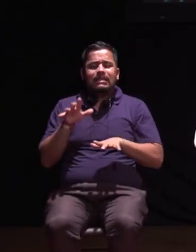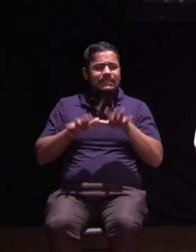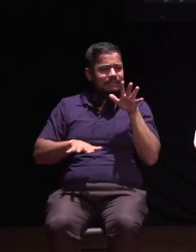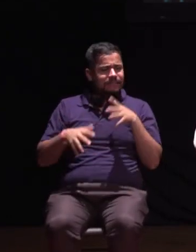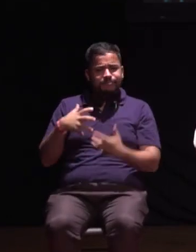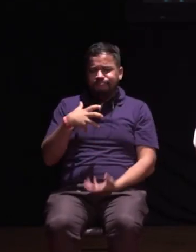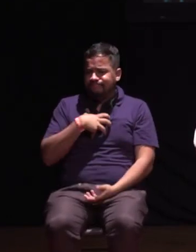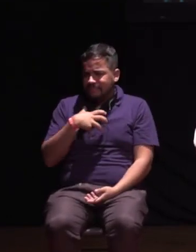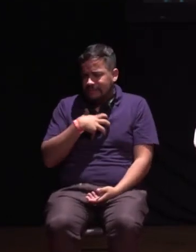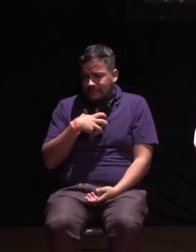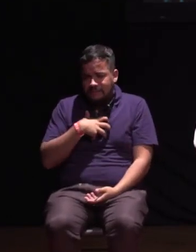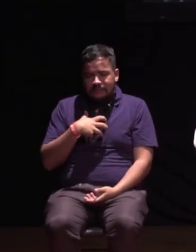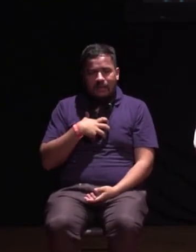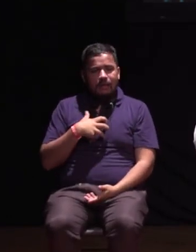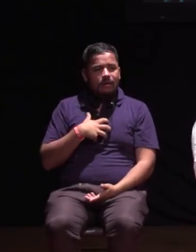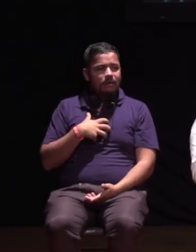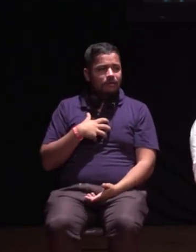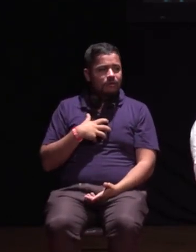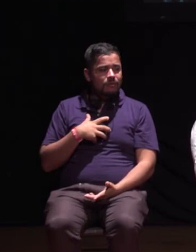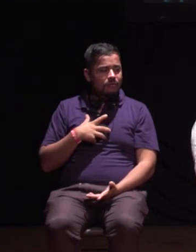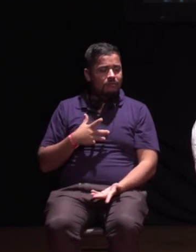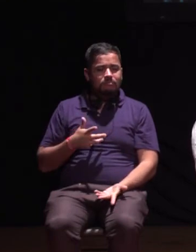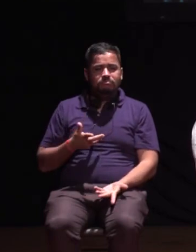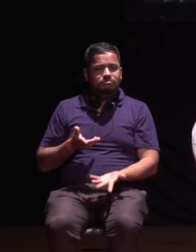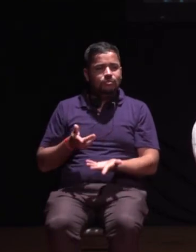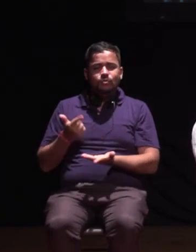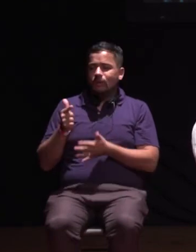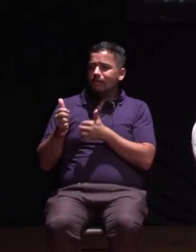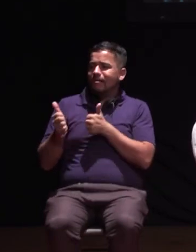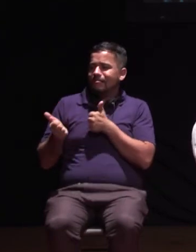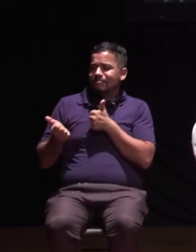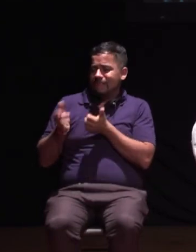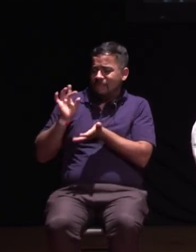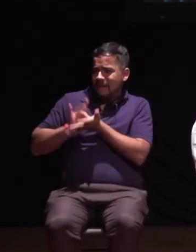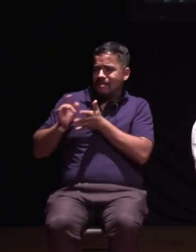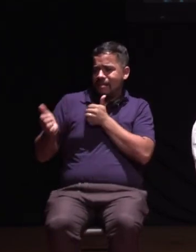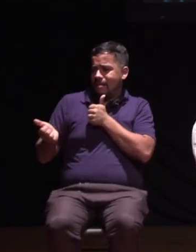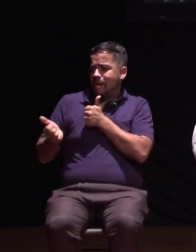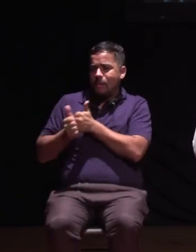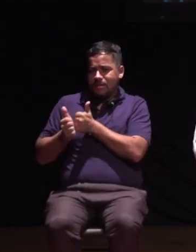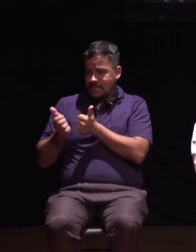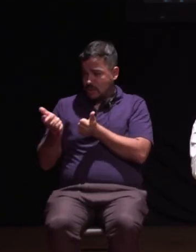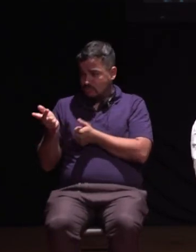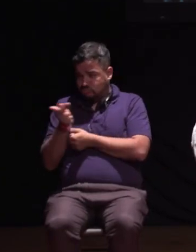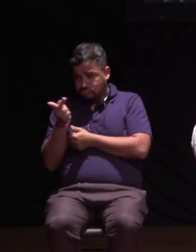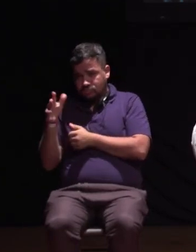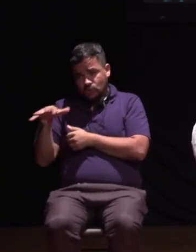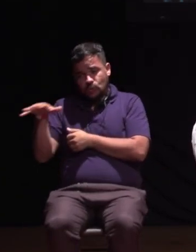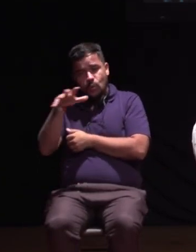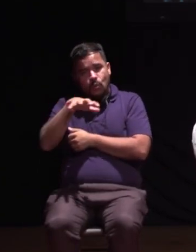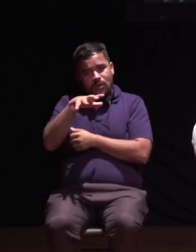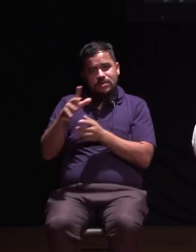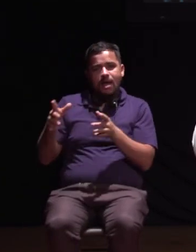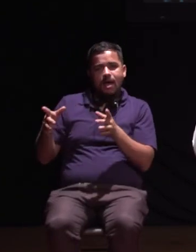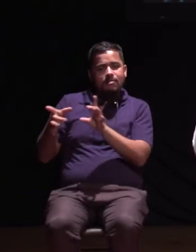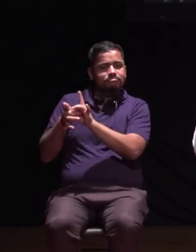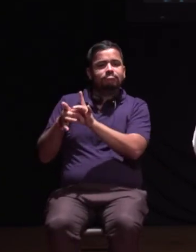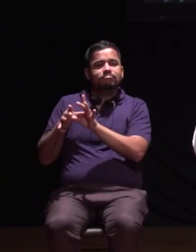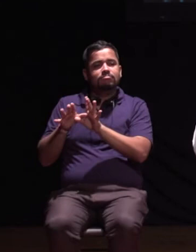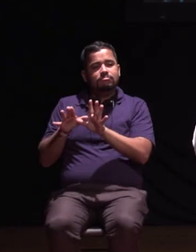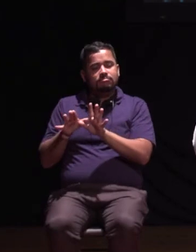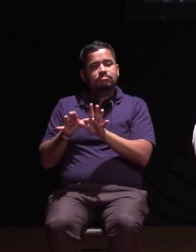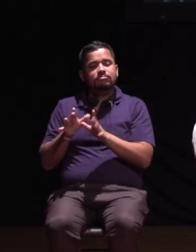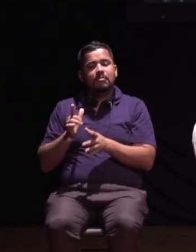sinto não uma verdadeira aproximação entre esses dois campos, mas tenho